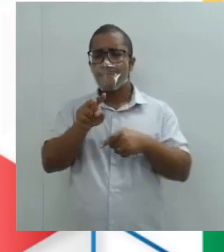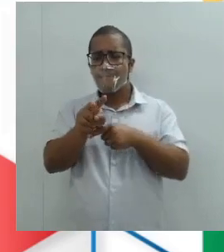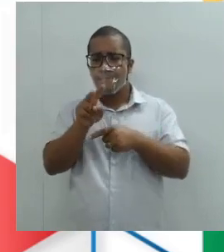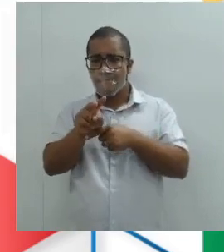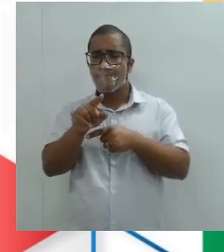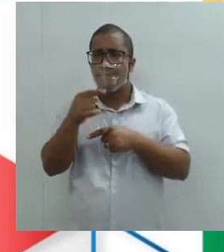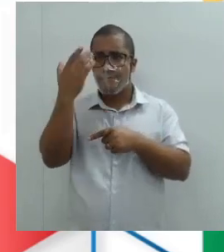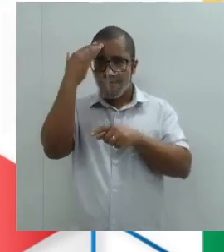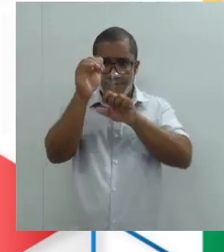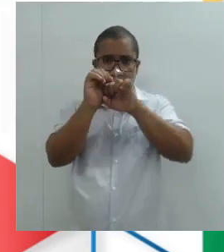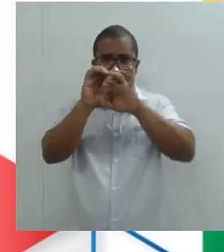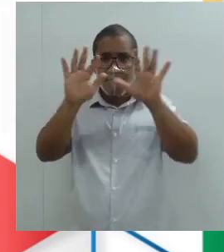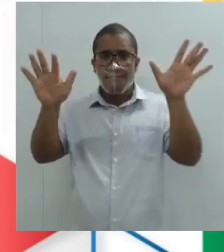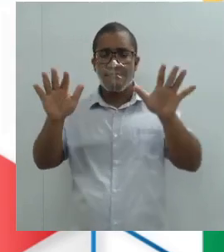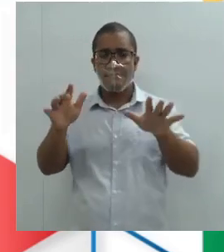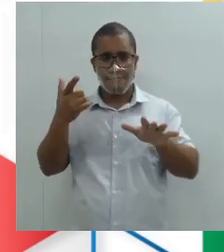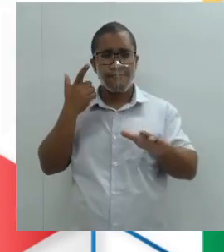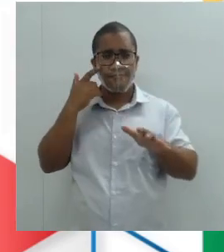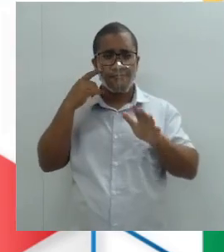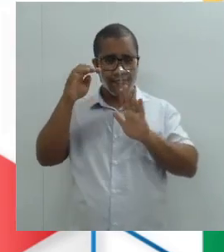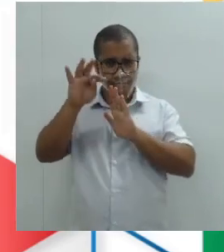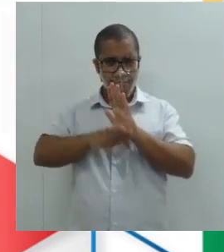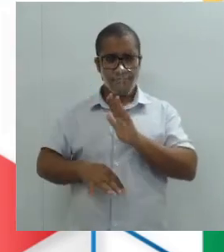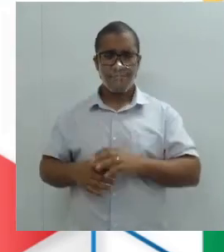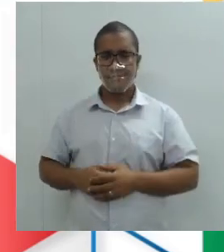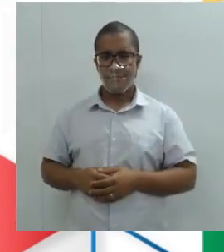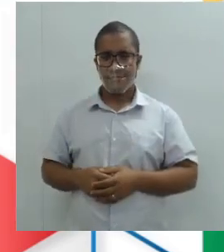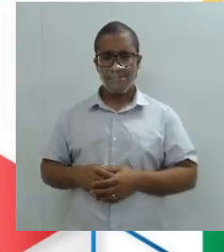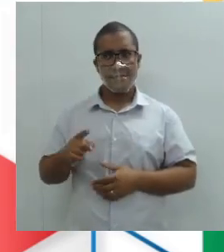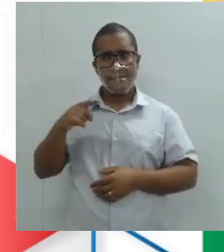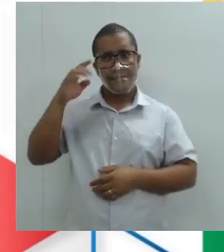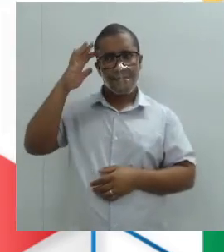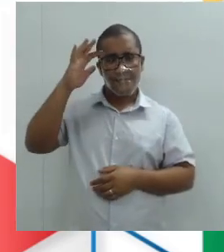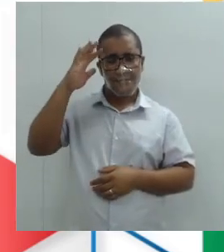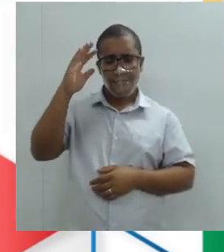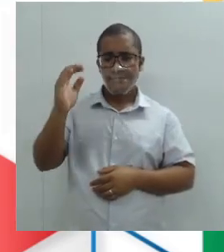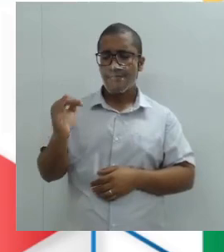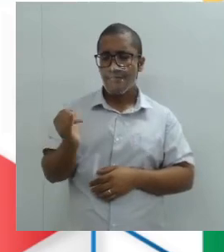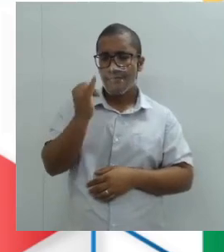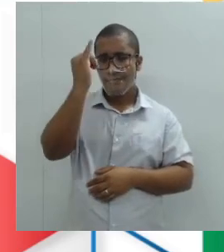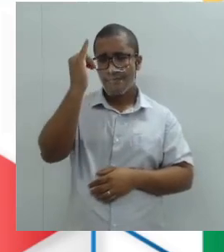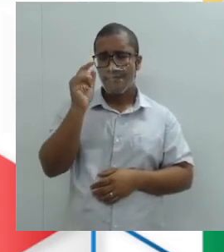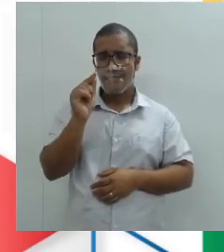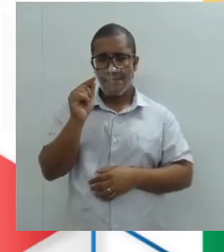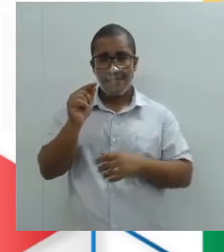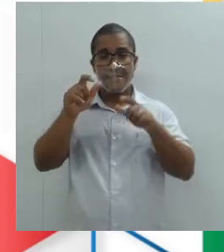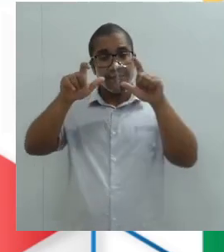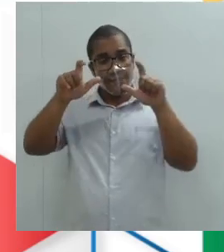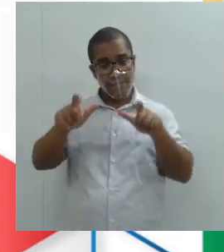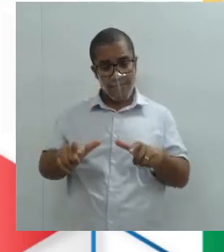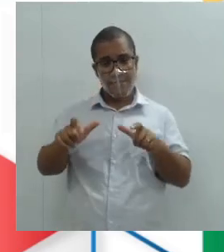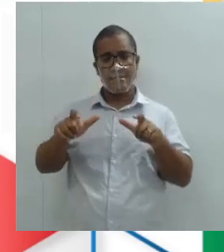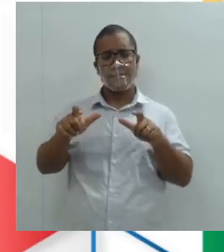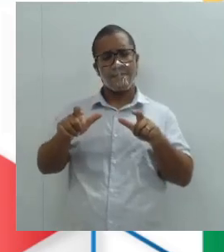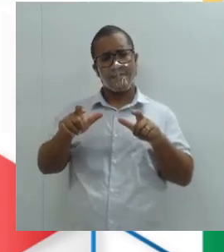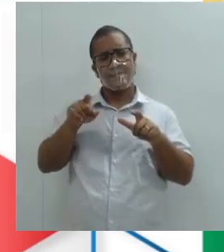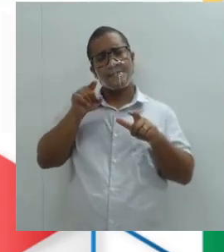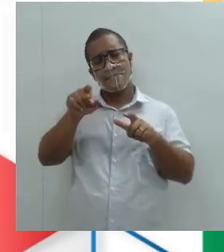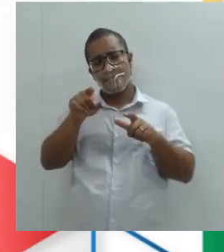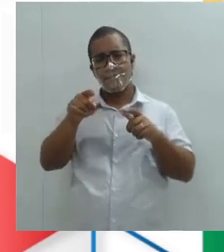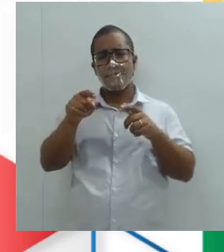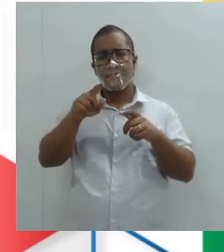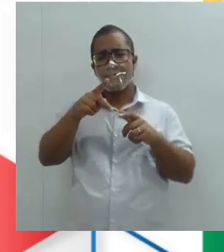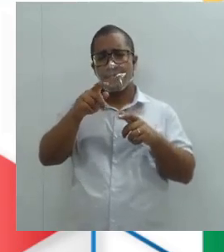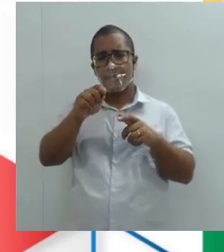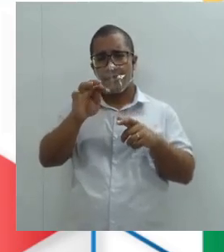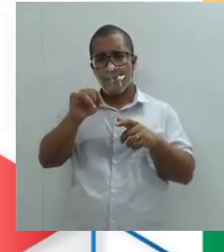entender isso, vamos para cá para o texto. Para pensar na importância do patrimônio e de sua preservação, basta fazer um